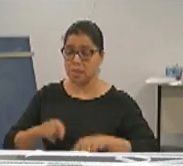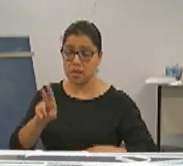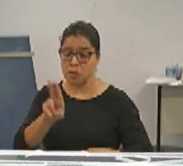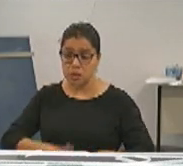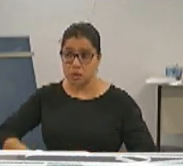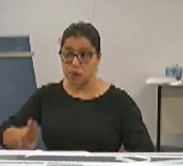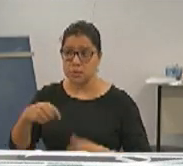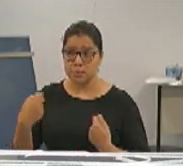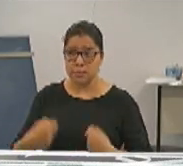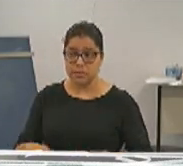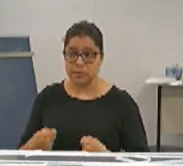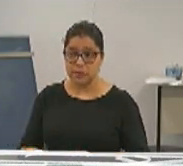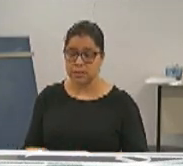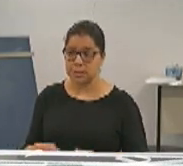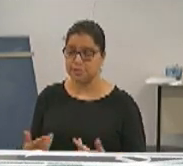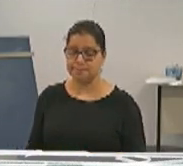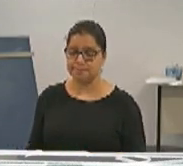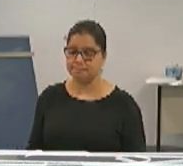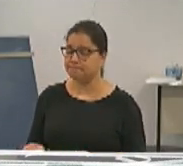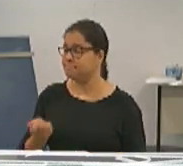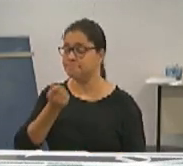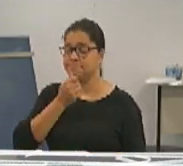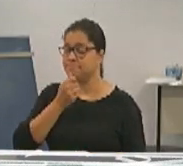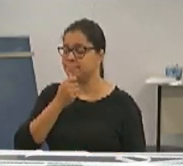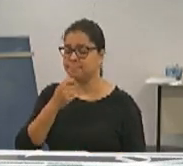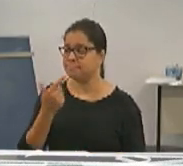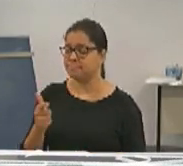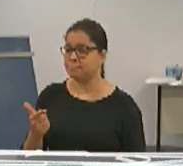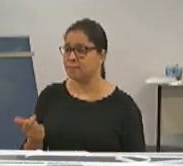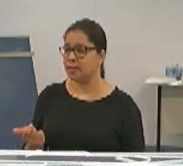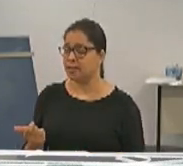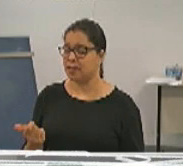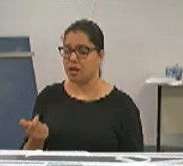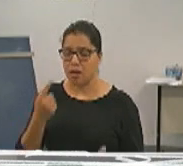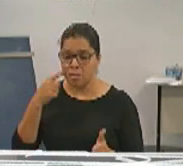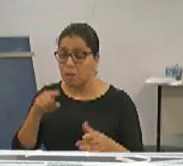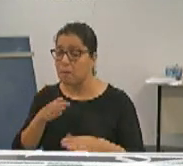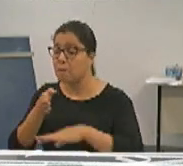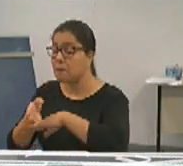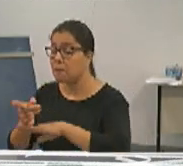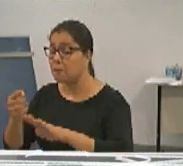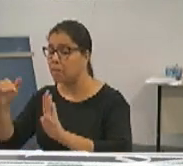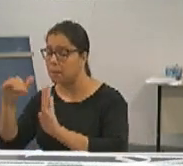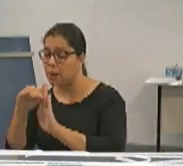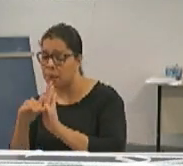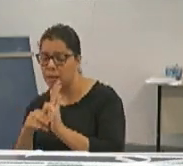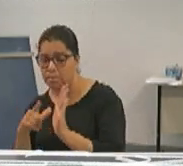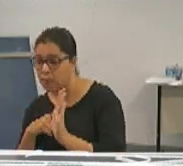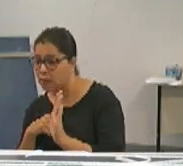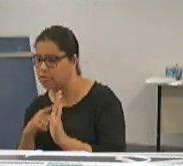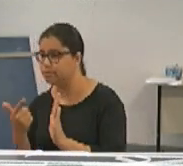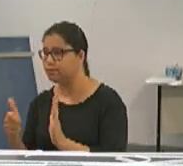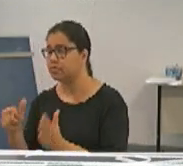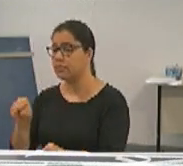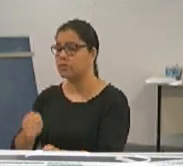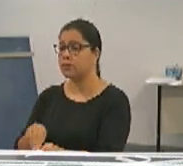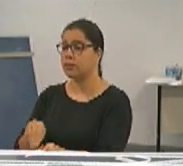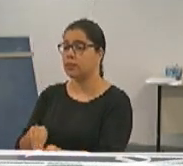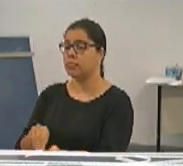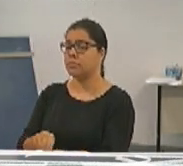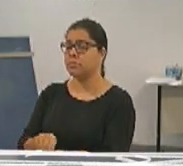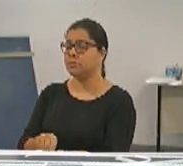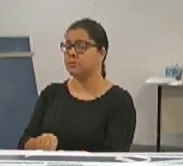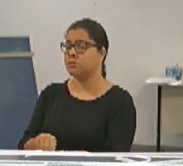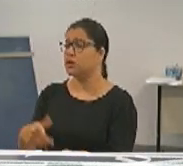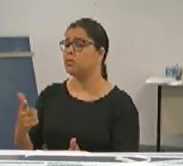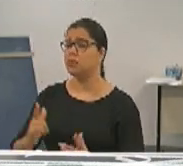utilizados por eles estão na lista do almoxarifado. Então, alguns a gente ainda não consegue adquirir. E tem mais, nós não temos os